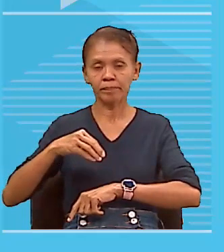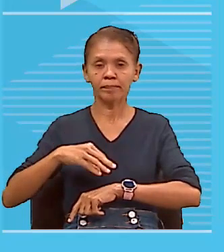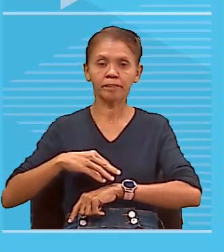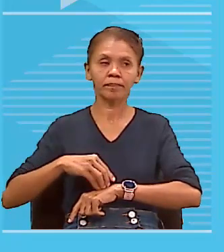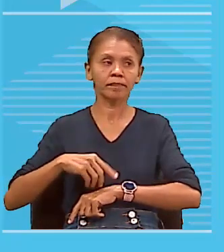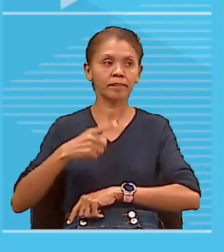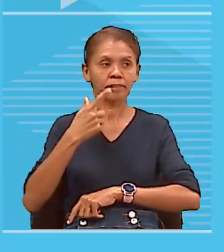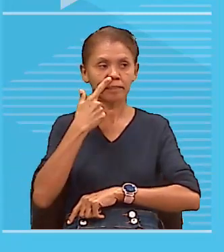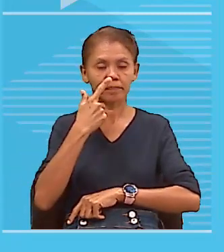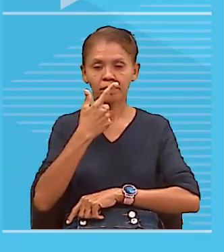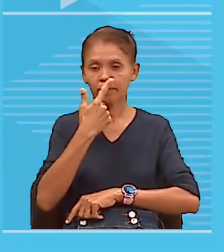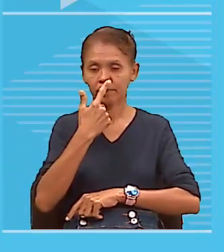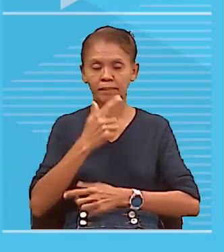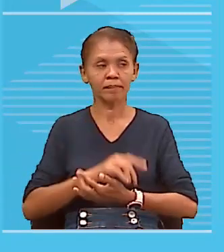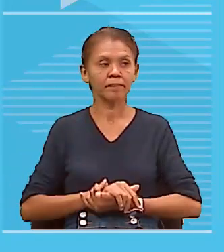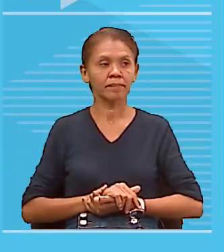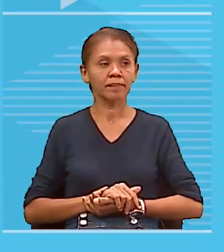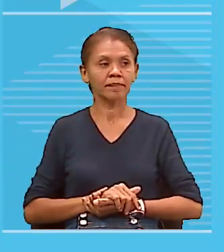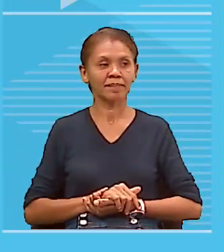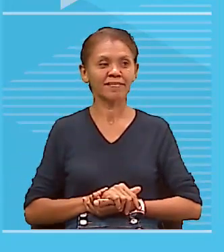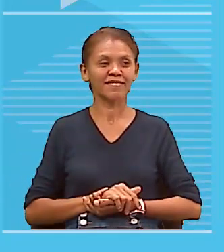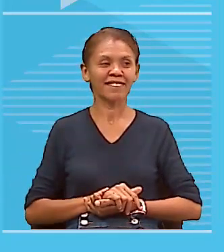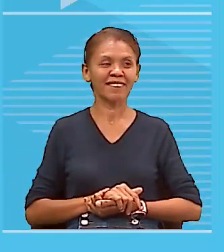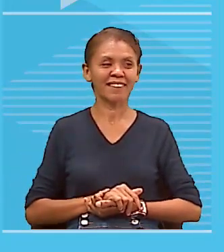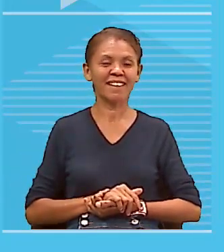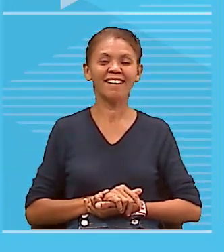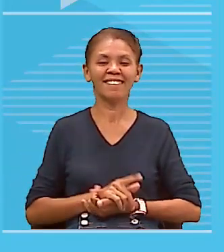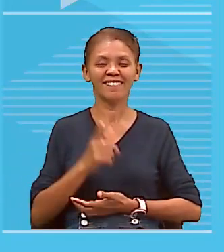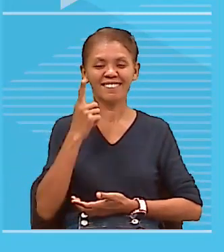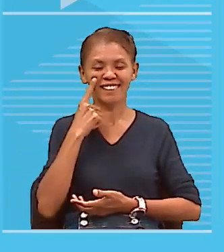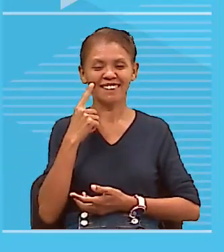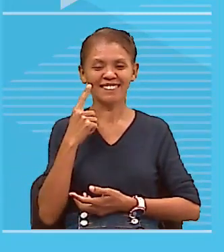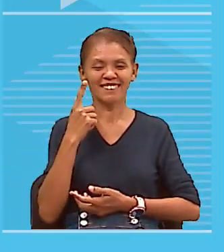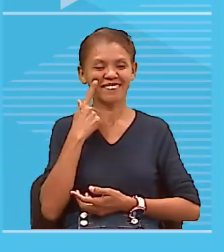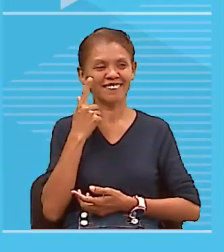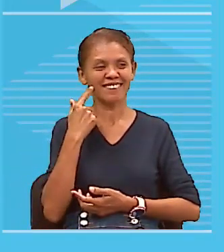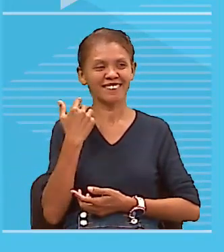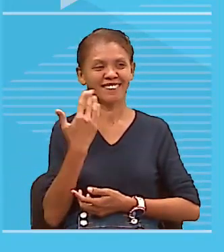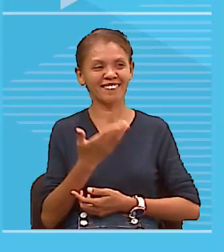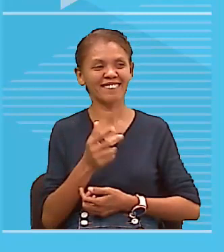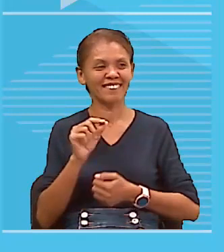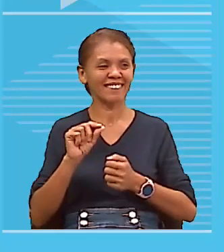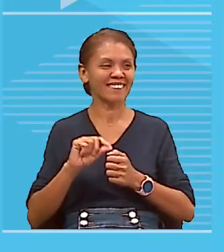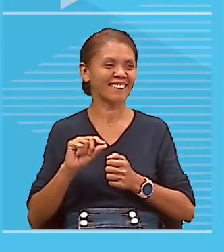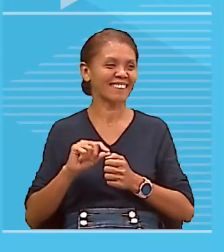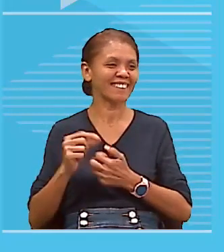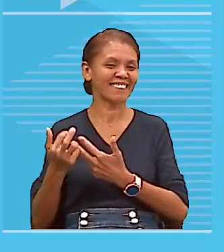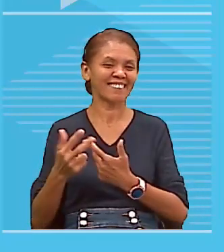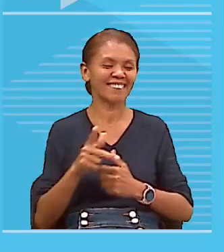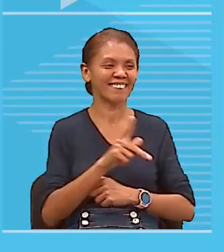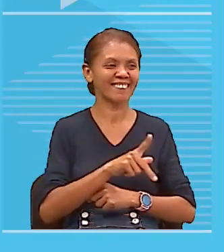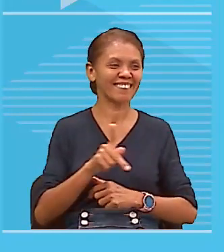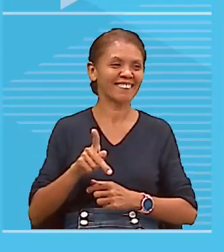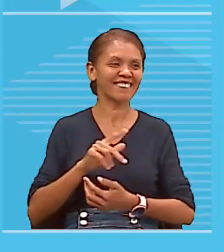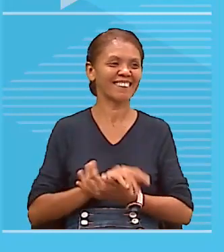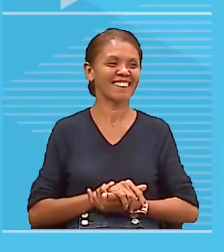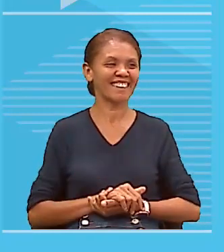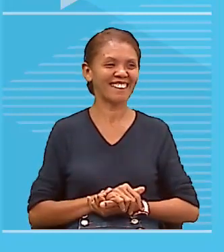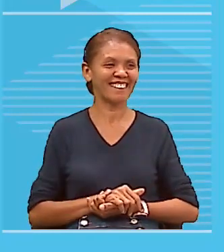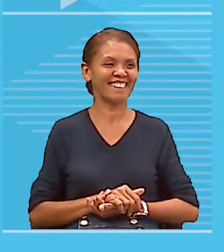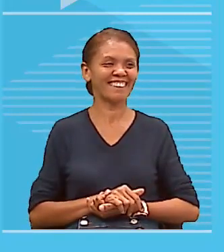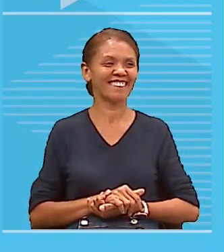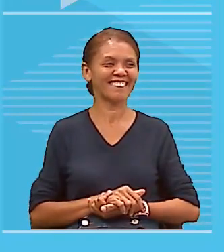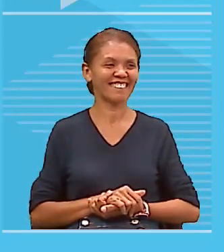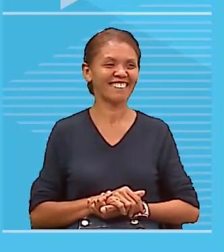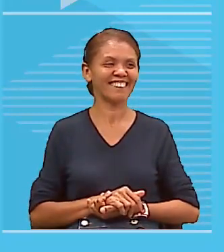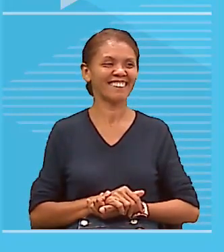para dar aquela sacadinha. Aquela discretinha assim, só ó, pra sentir, ó. Porque na aula da professora Amanda isso sempre acontece, né? Uma porqueirinha